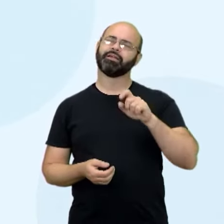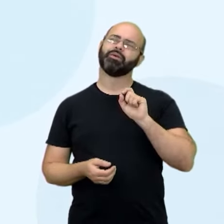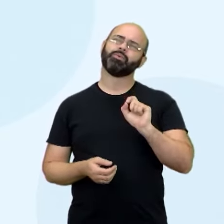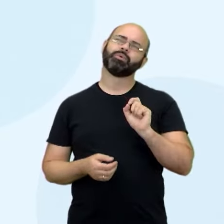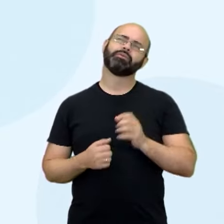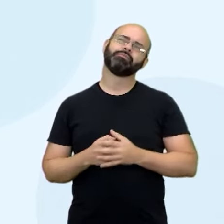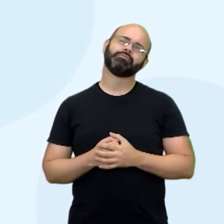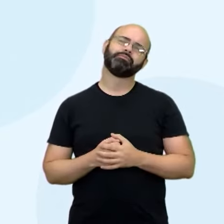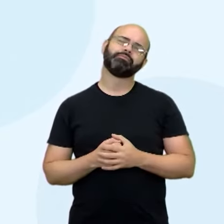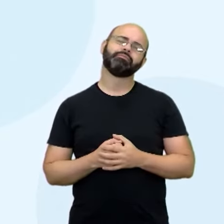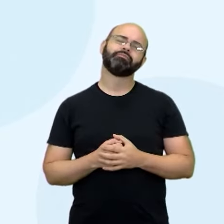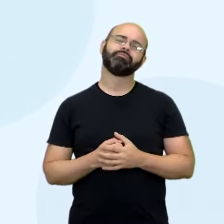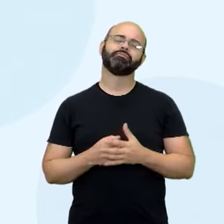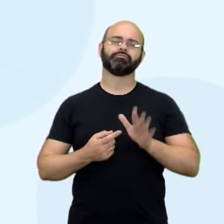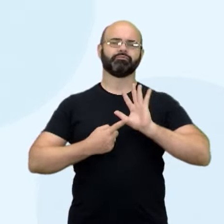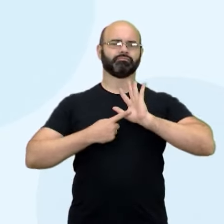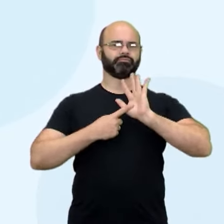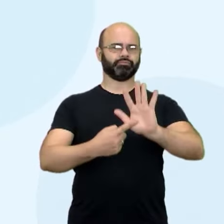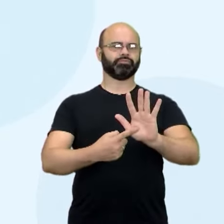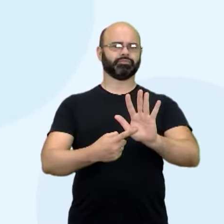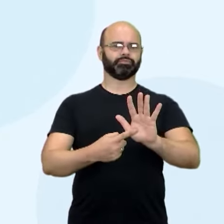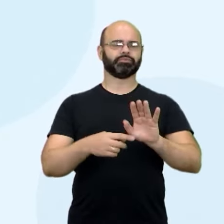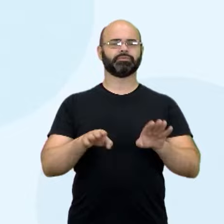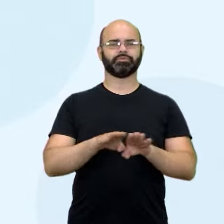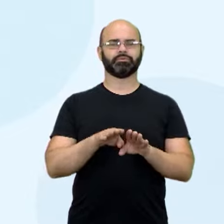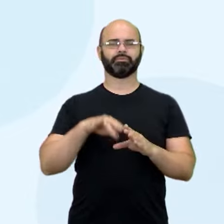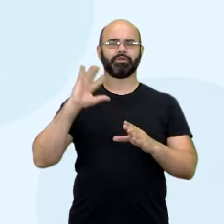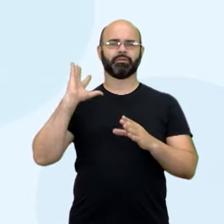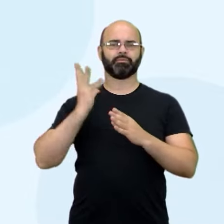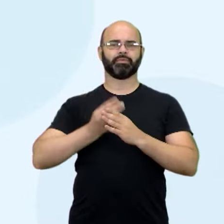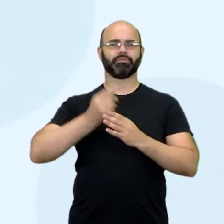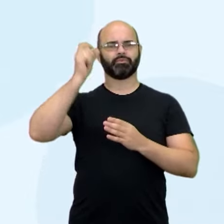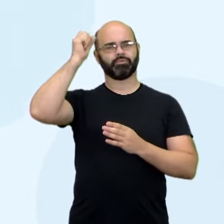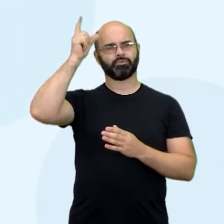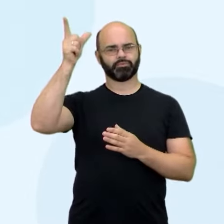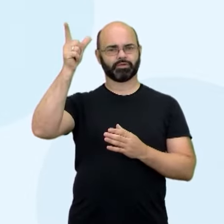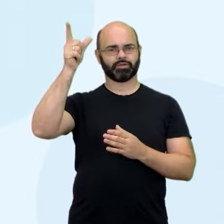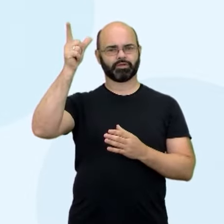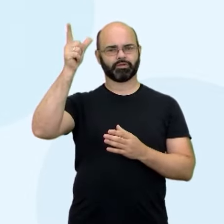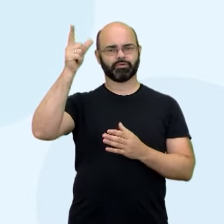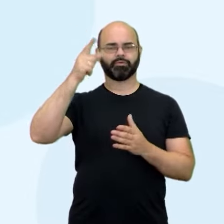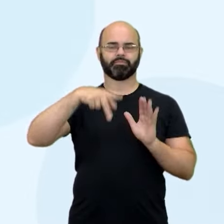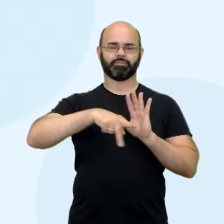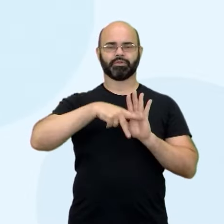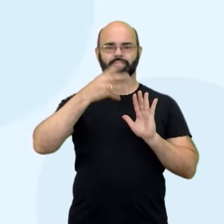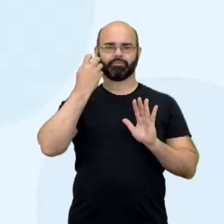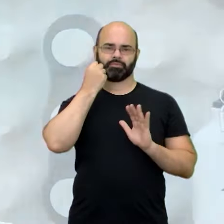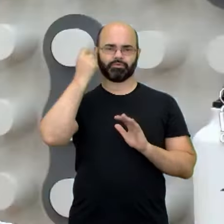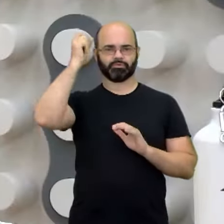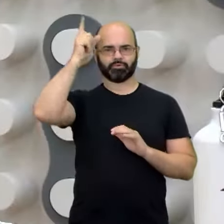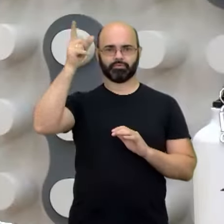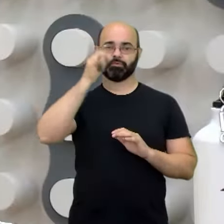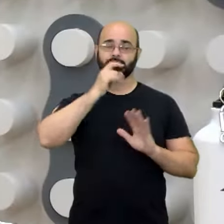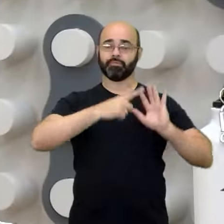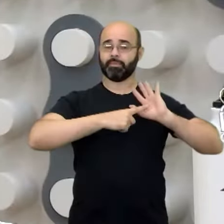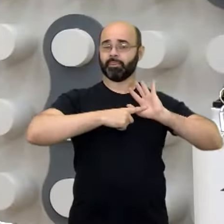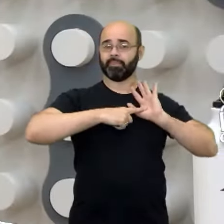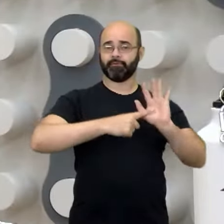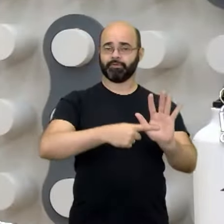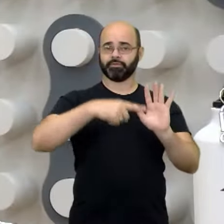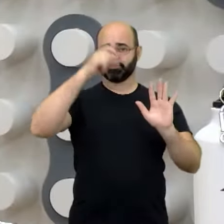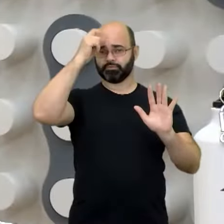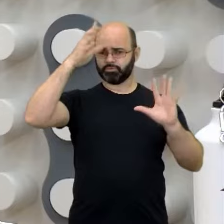sobre manifestação e patrimônio cultural? Então, toda manifestação cultural é um patrimônio cultural?